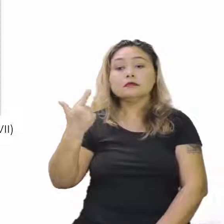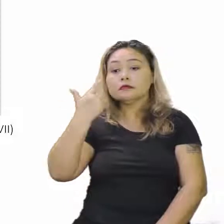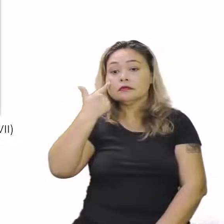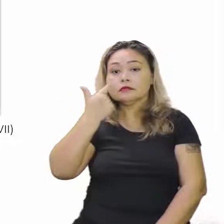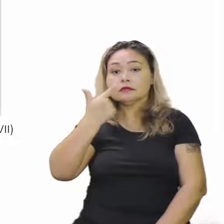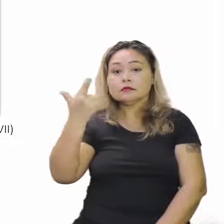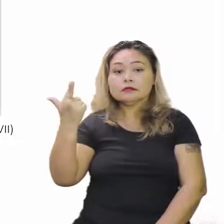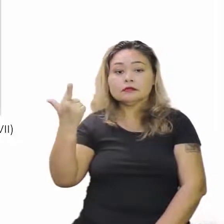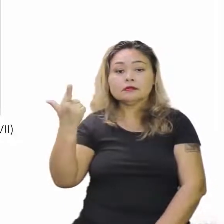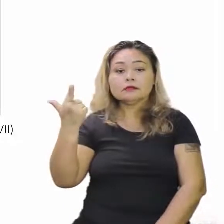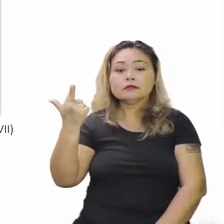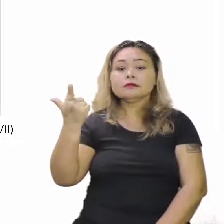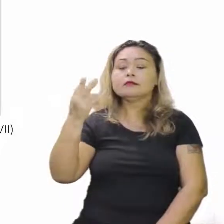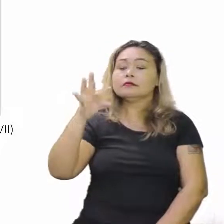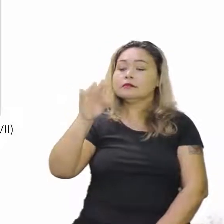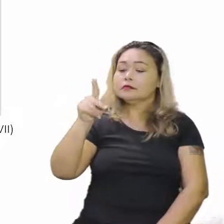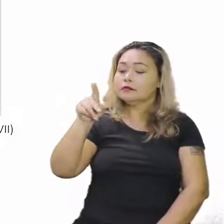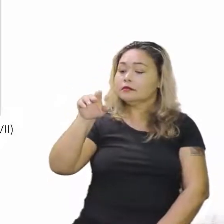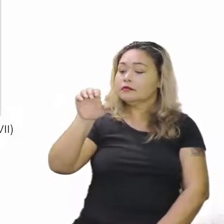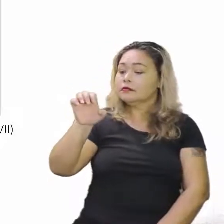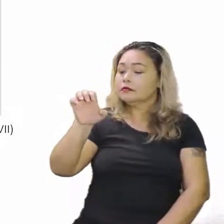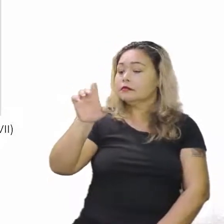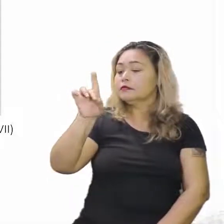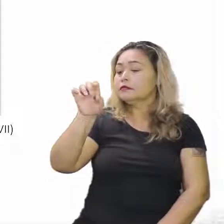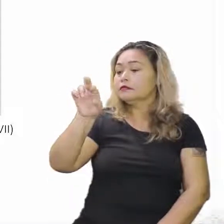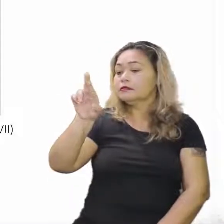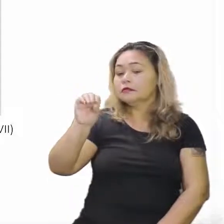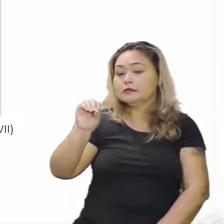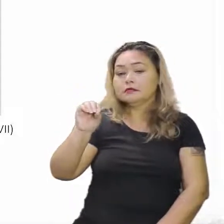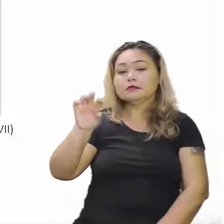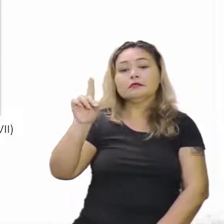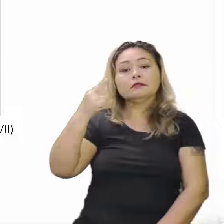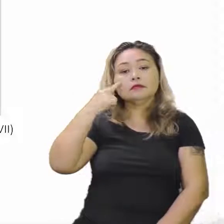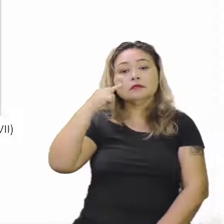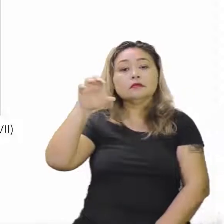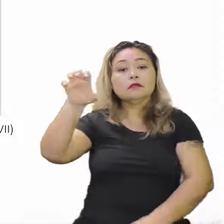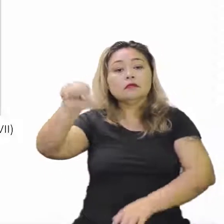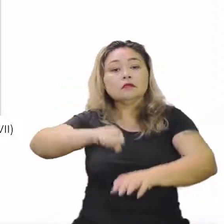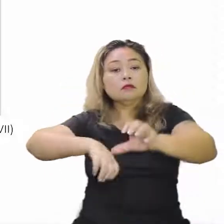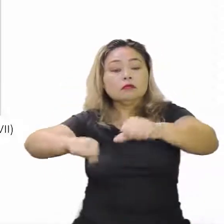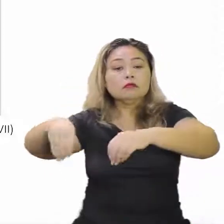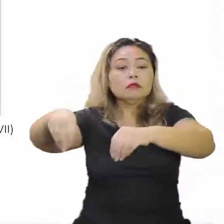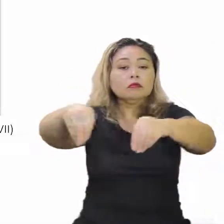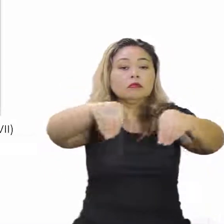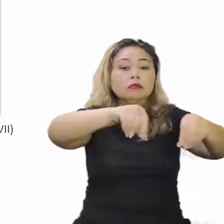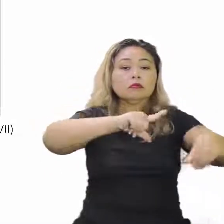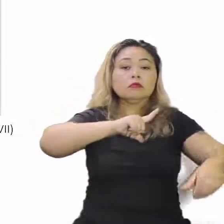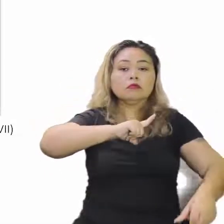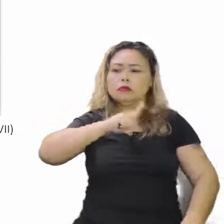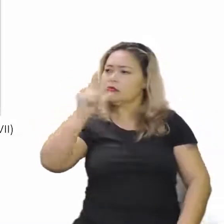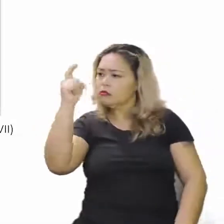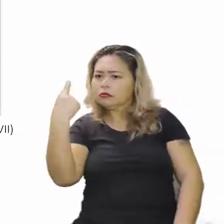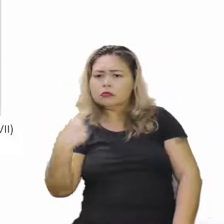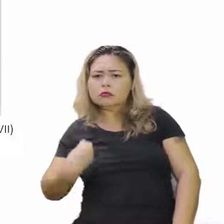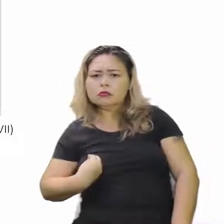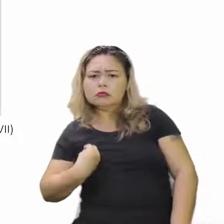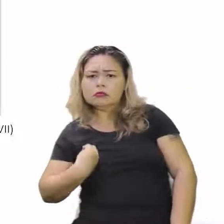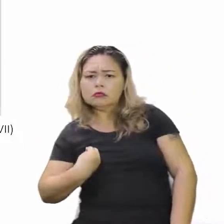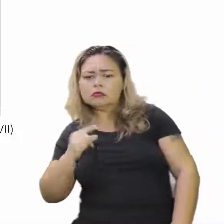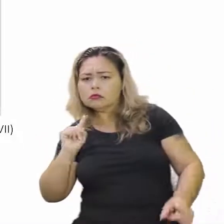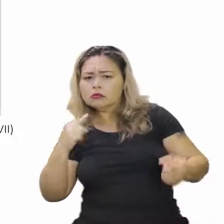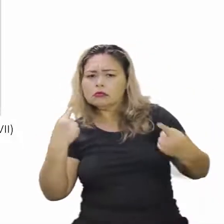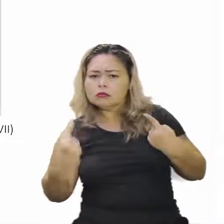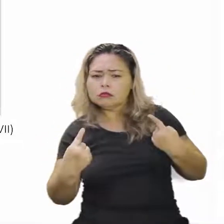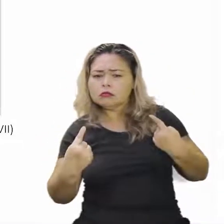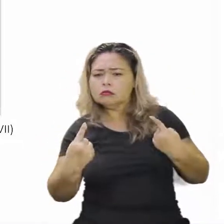Veja o que diz o Pedro Teixeira lá no século XVII. Ó. Tomo posse destas terras se houver entre os presentes alguém que a